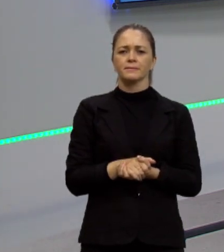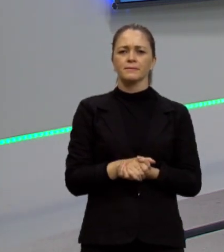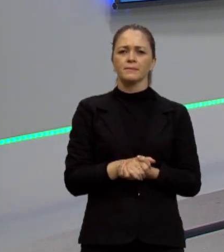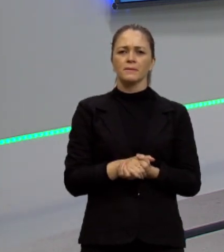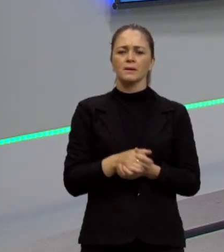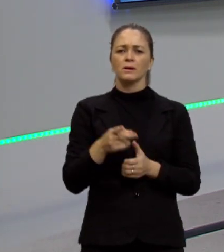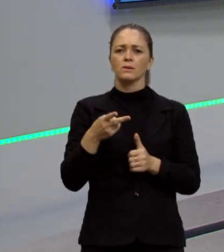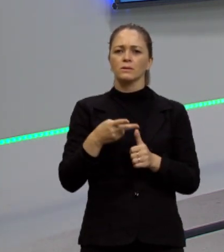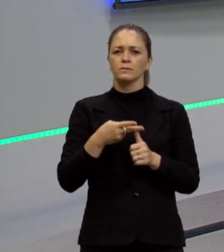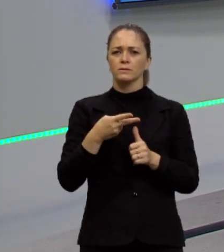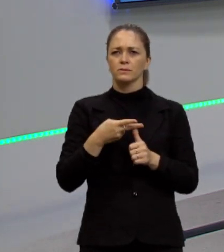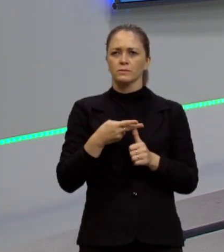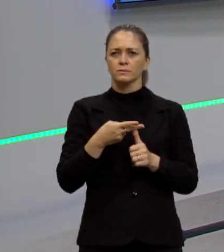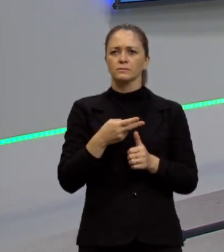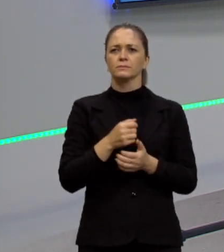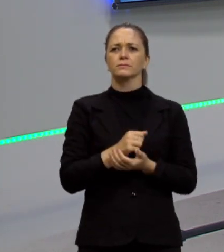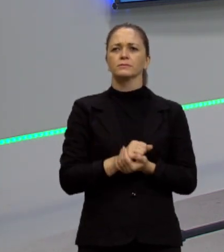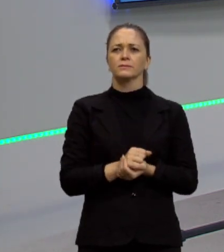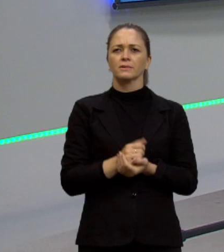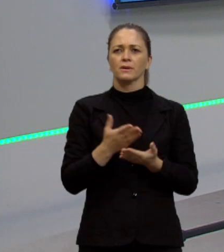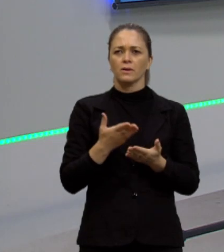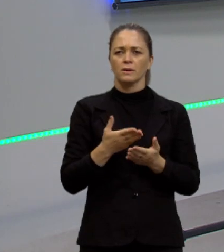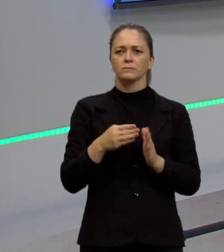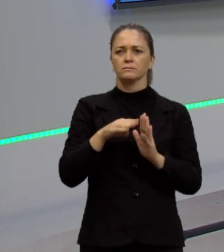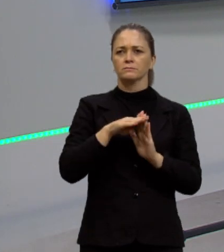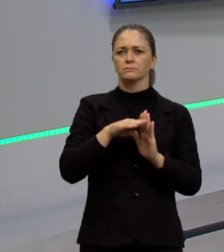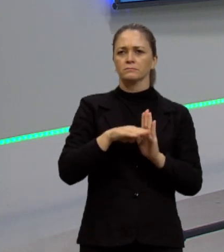segundo passo agora